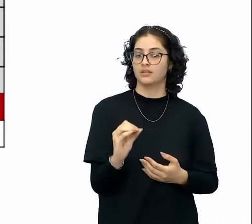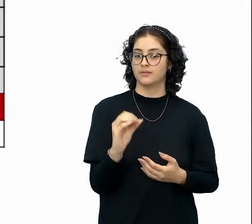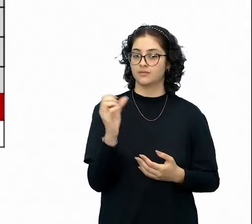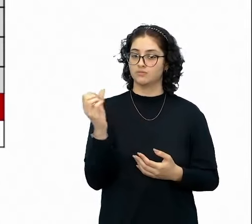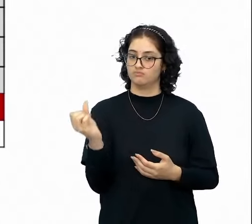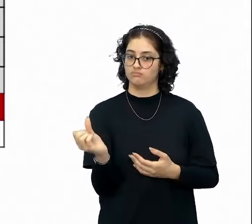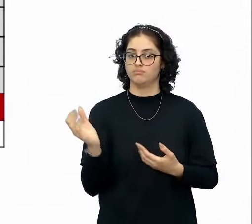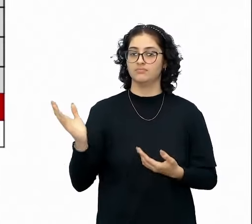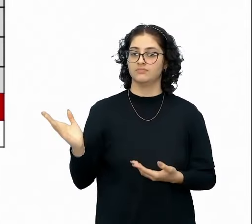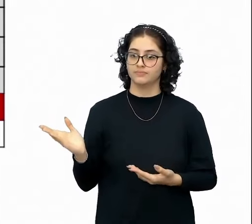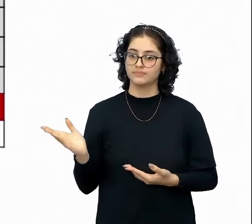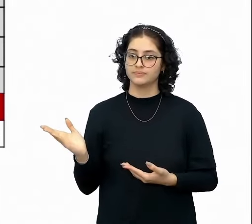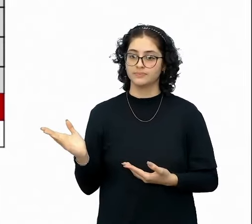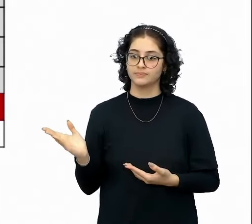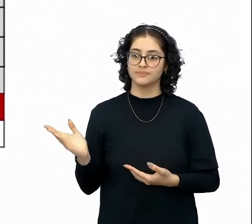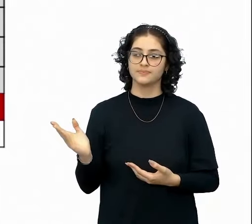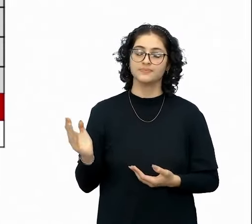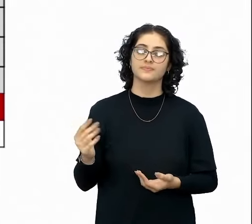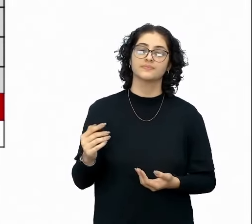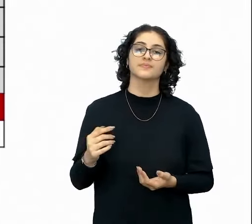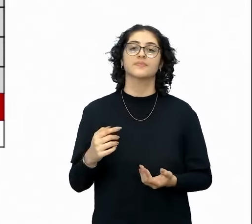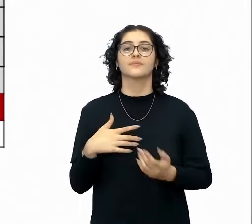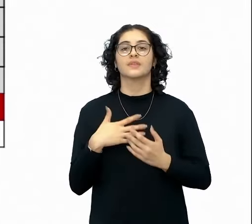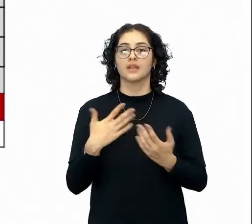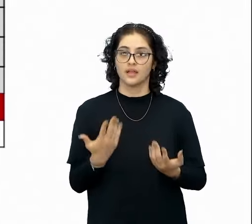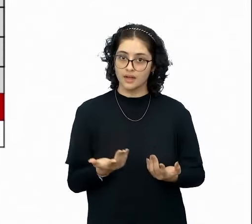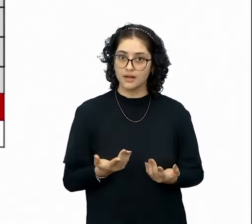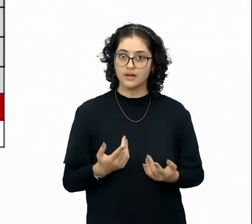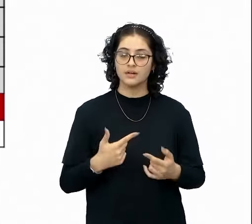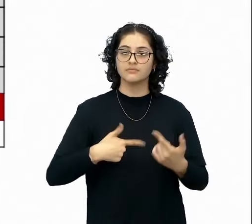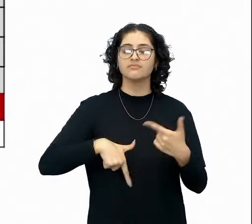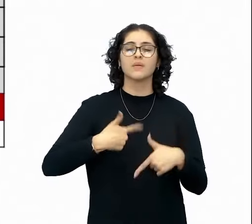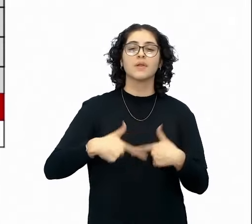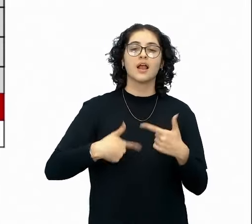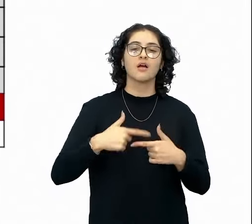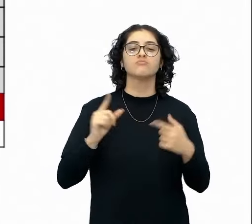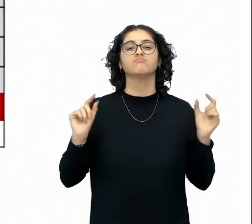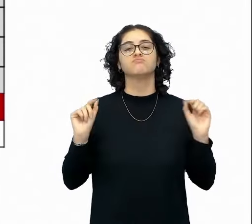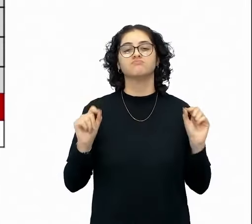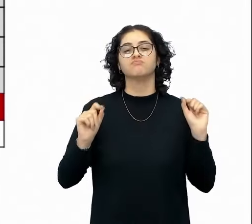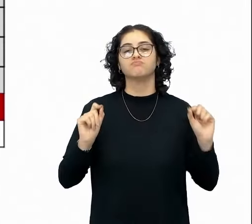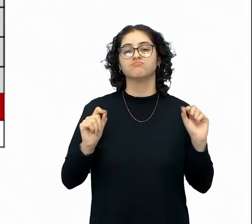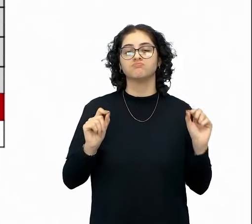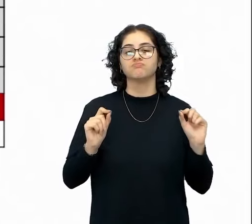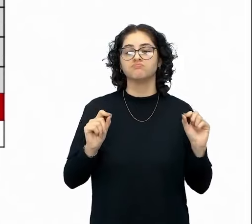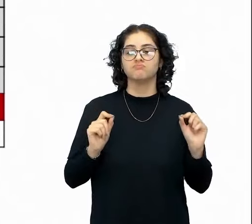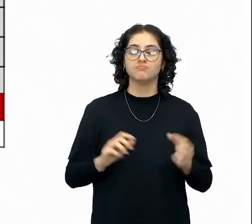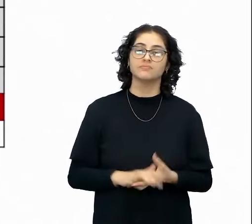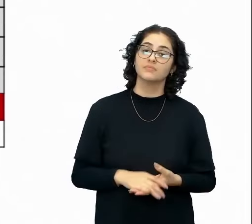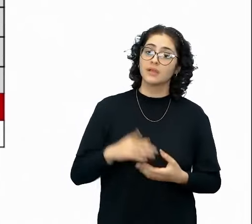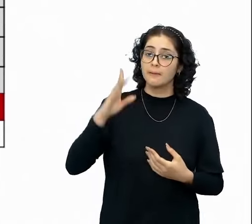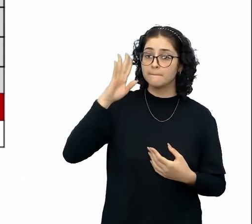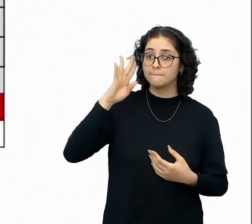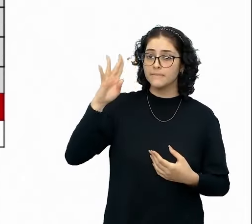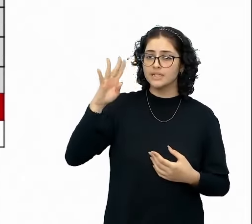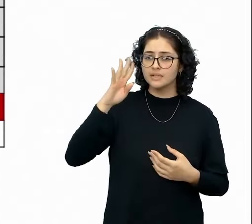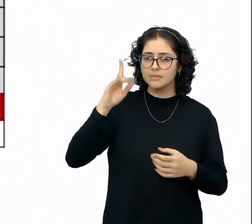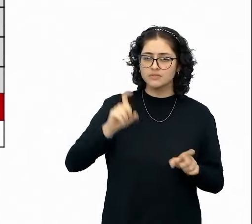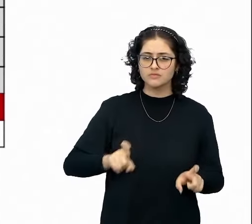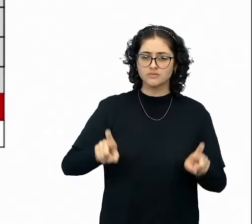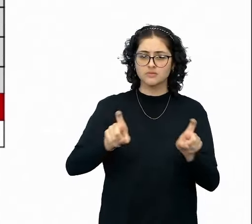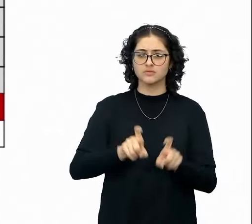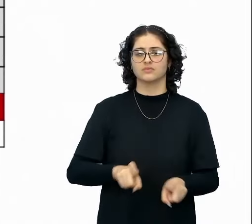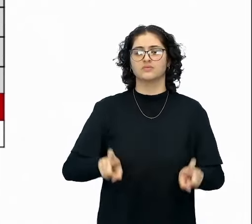né? Então, nós vamos trabalhar com o quê? Nós vamos trabalhar com o pensamento computacional. A gente vai